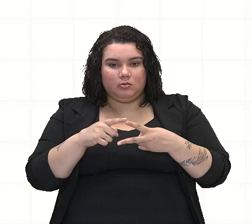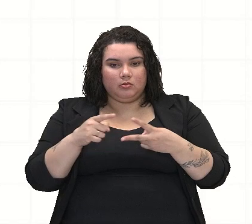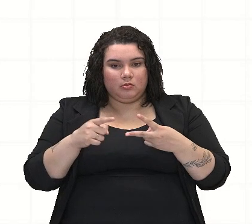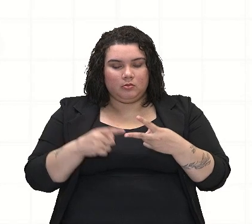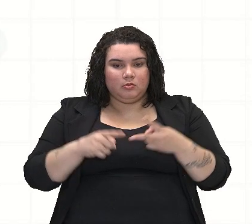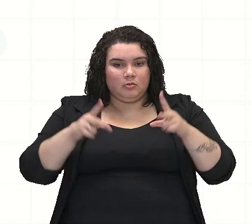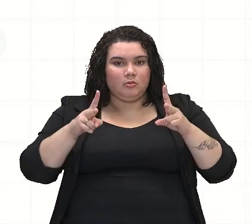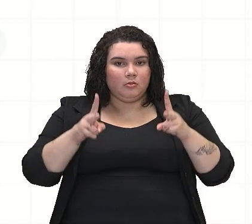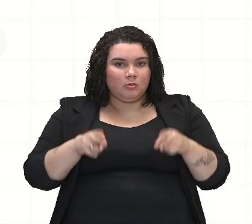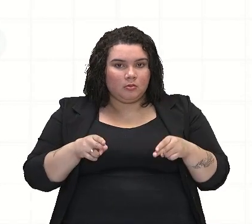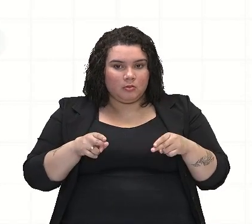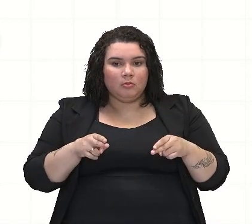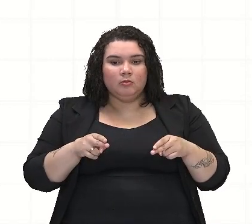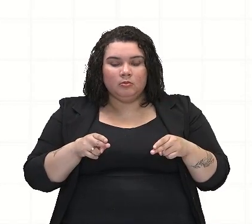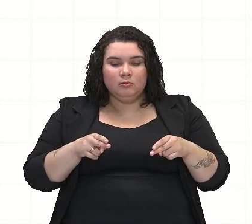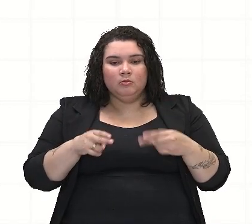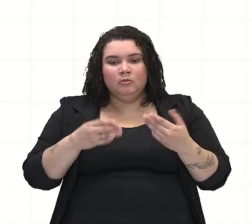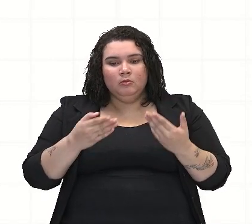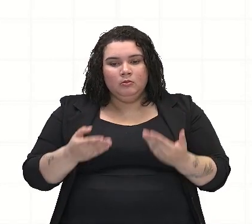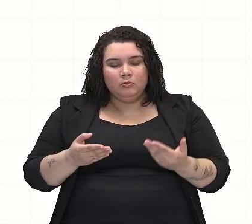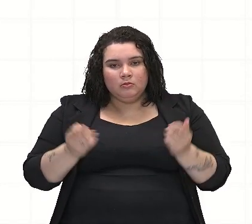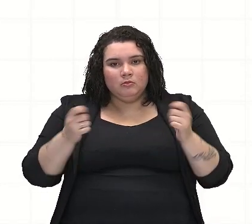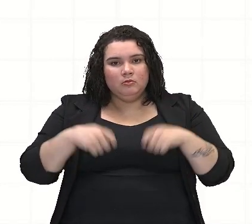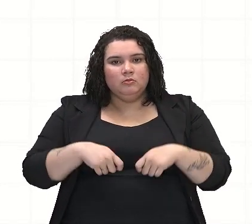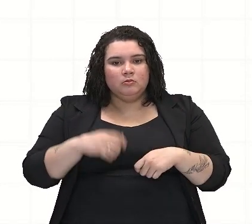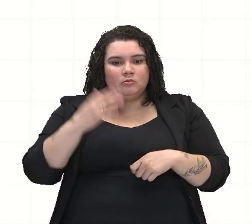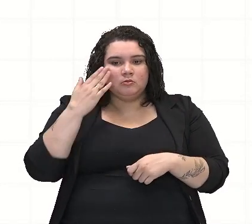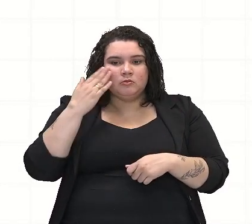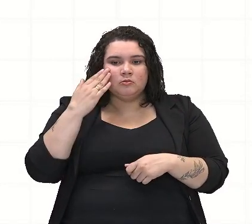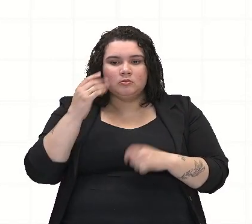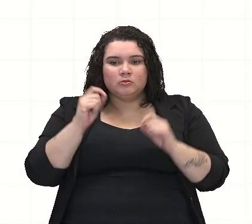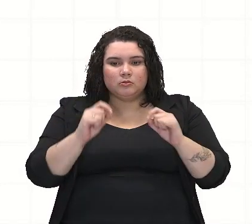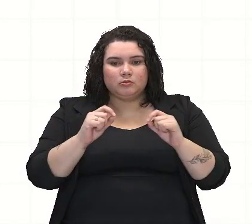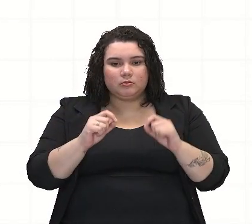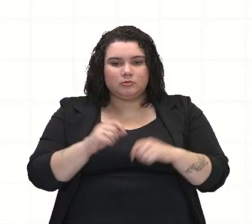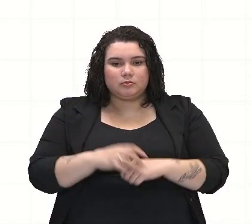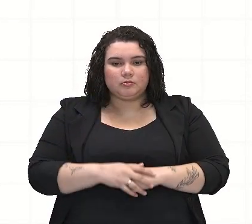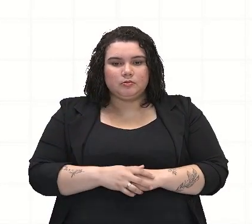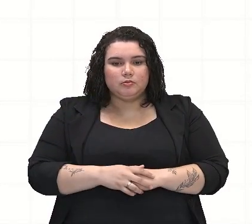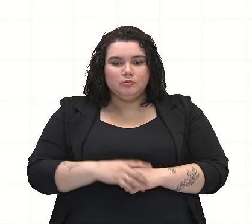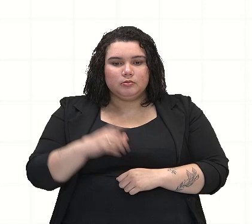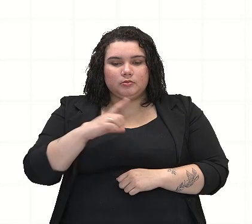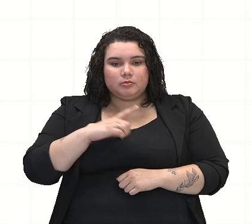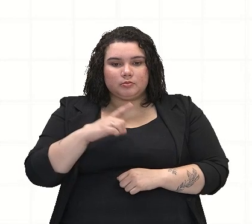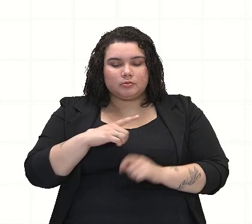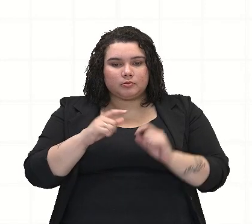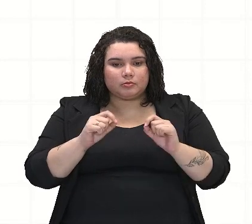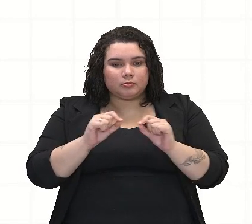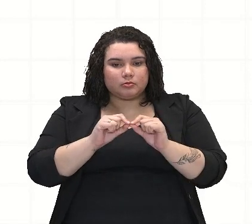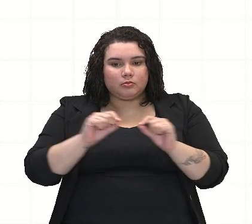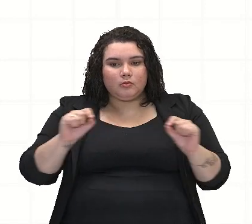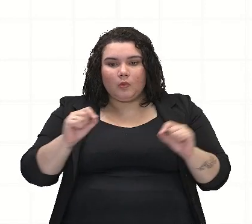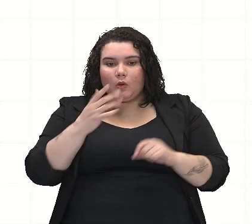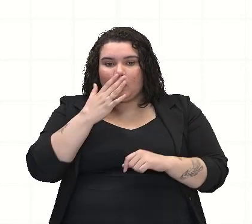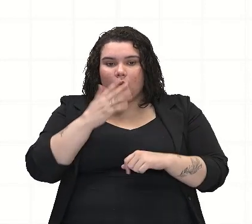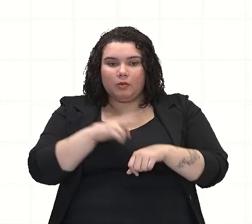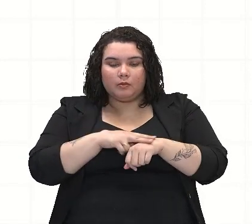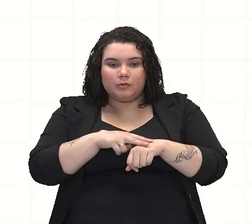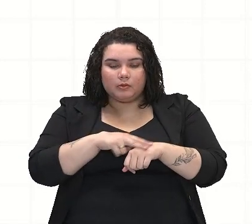ângulos iguais. Então, eu posso dizer aqui que eu tracei, né, acabei de traçar de verde